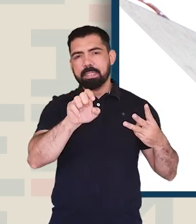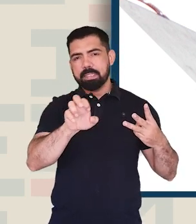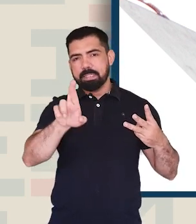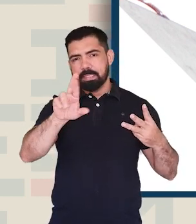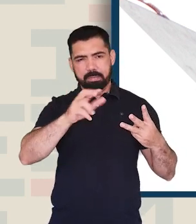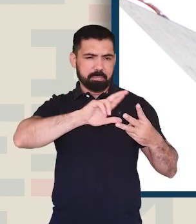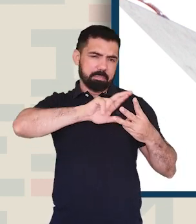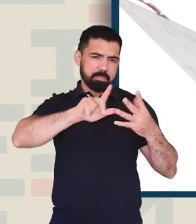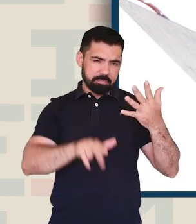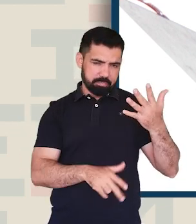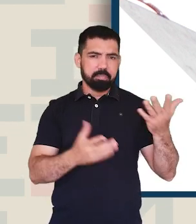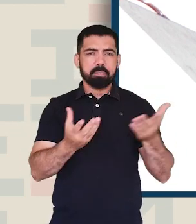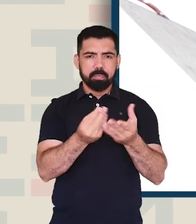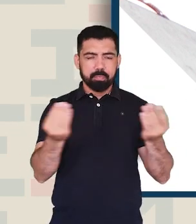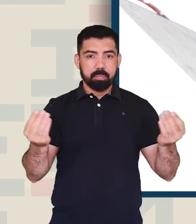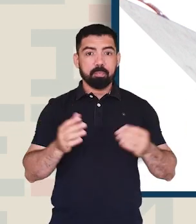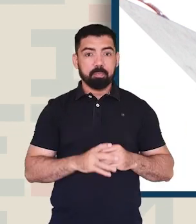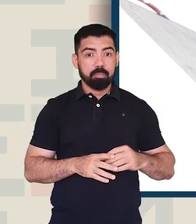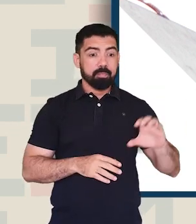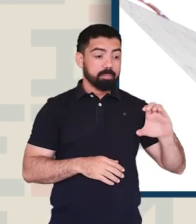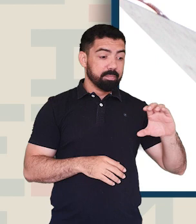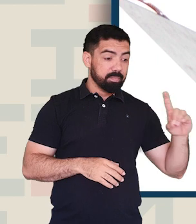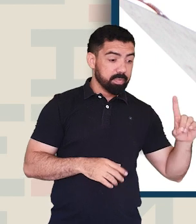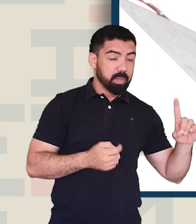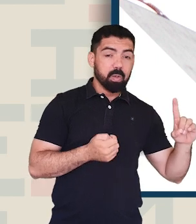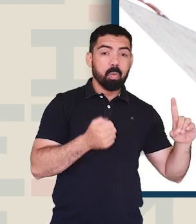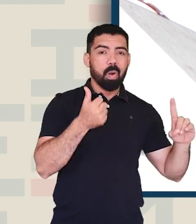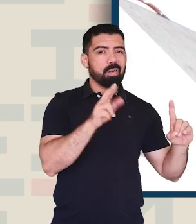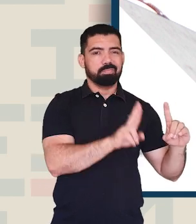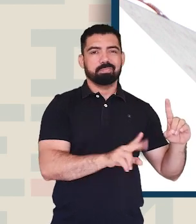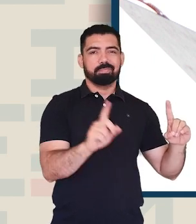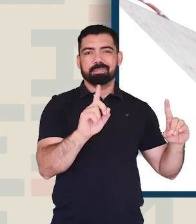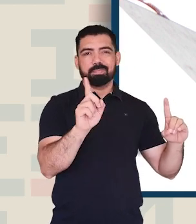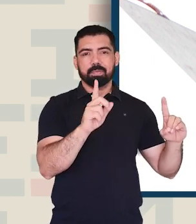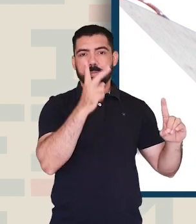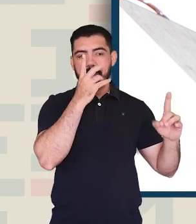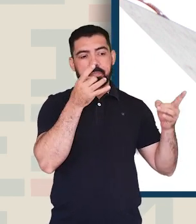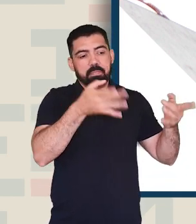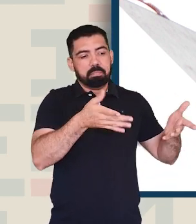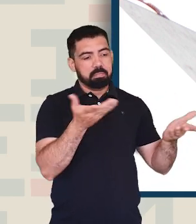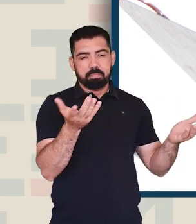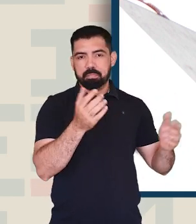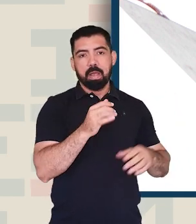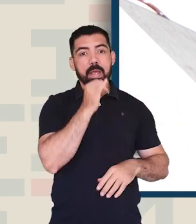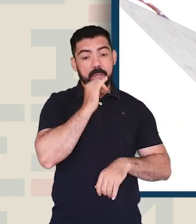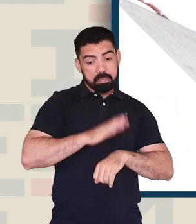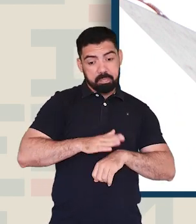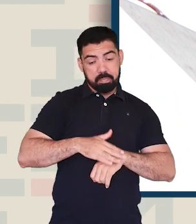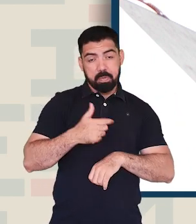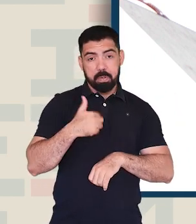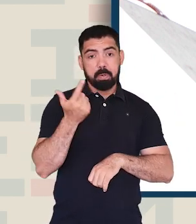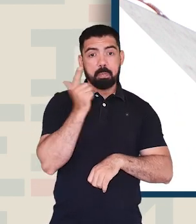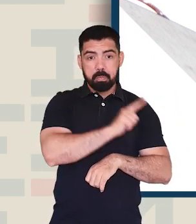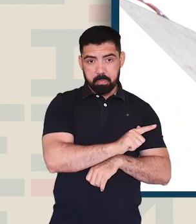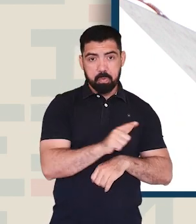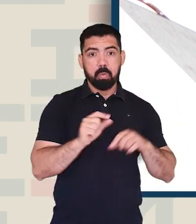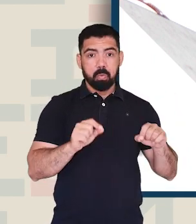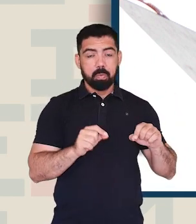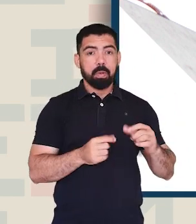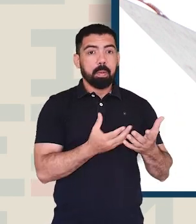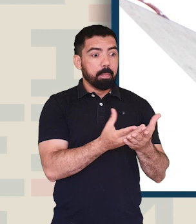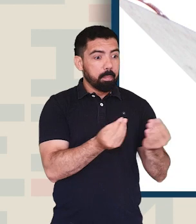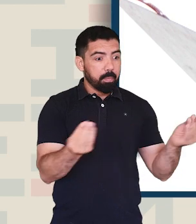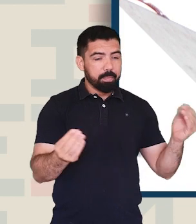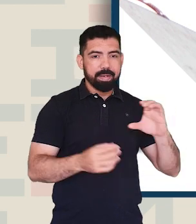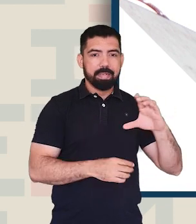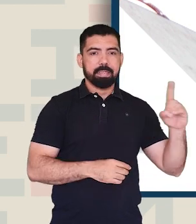outros, o CD está quase que obsoleto, né? Ficou uma coisa mais de colecionador. Eu, recentemente, ganhei um monte de CD,